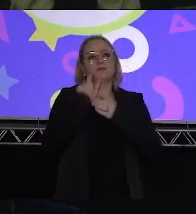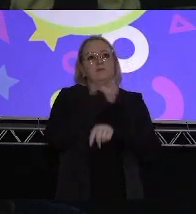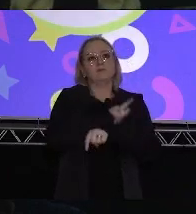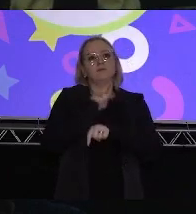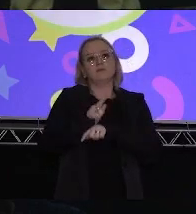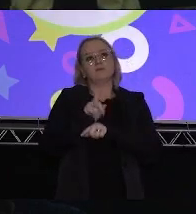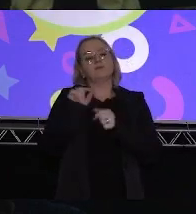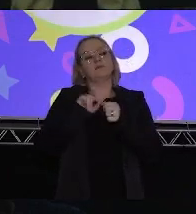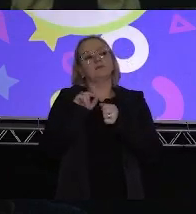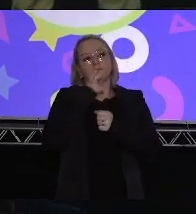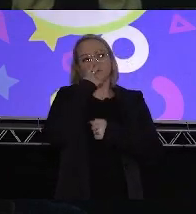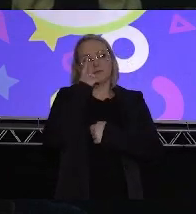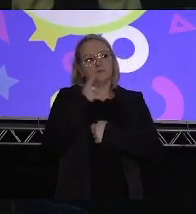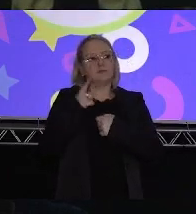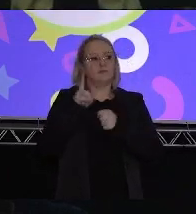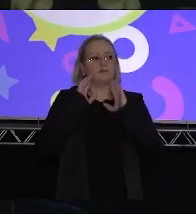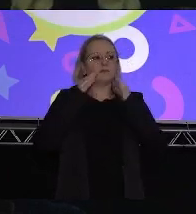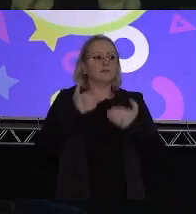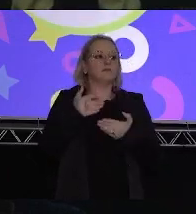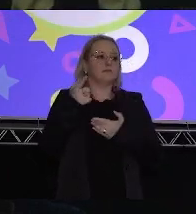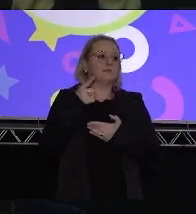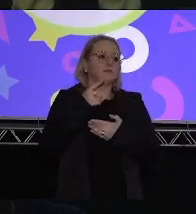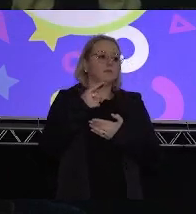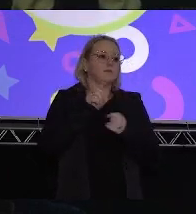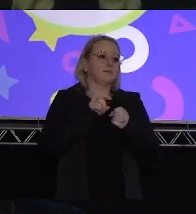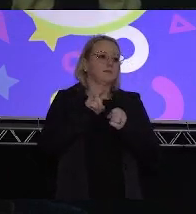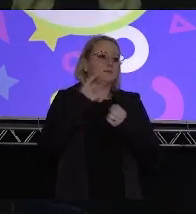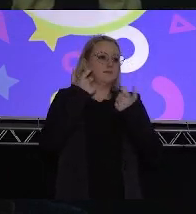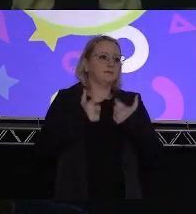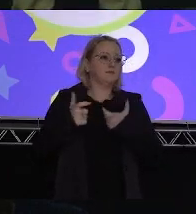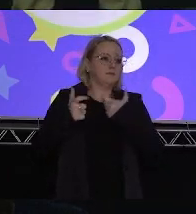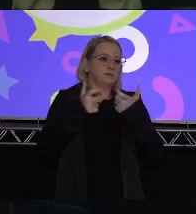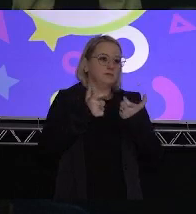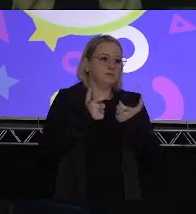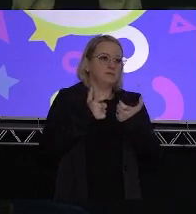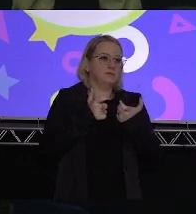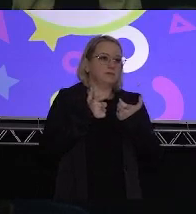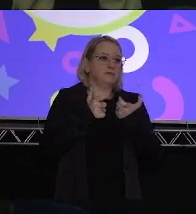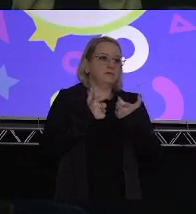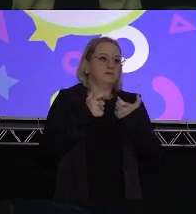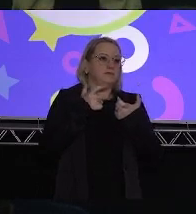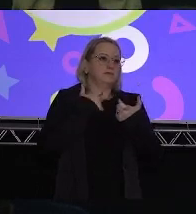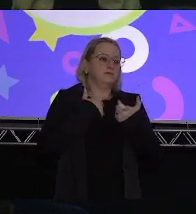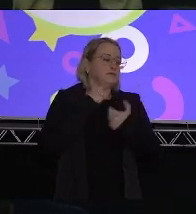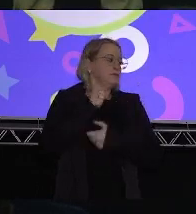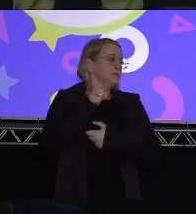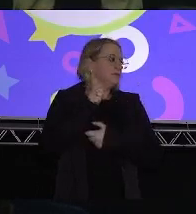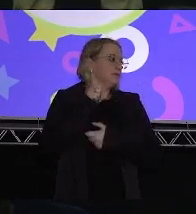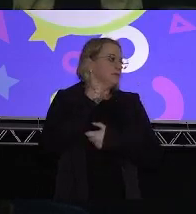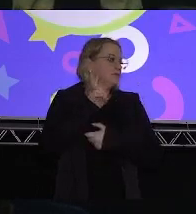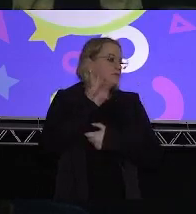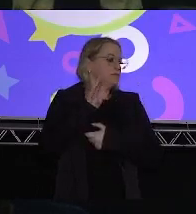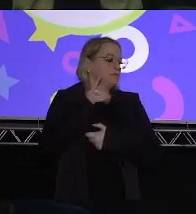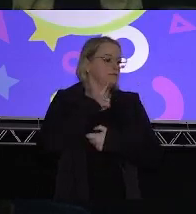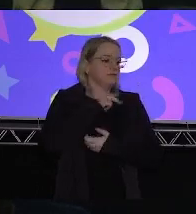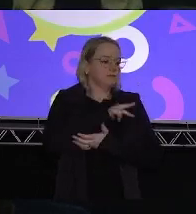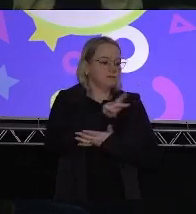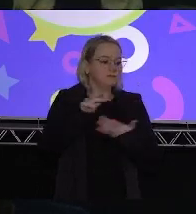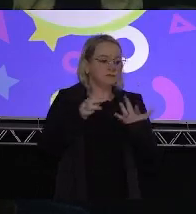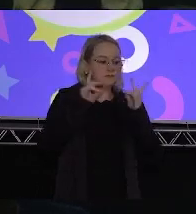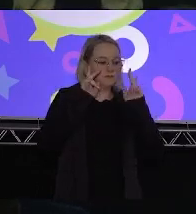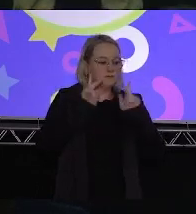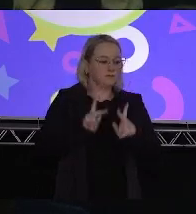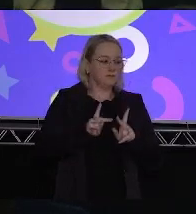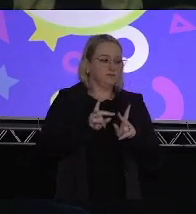está olhando paralelamente a carreira. Na unidade, quando a gente vai para a unidade, para dentro da DB, a gente tem um chapter de pessoas mentoras